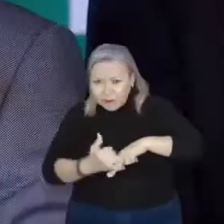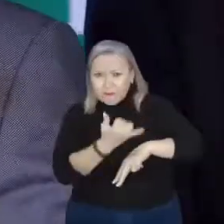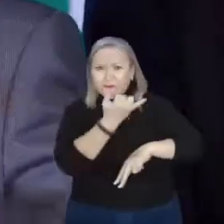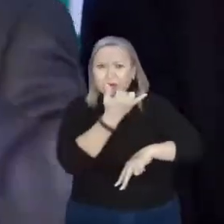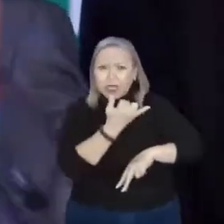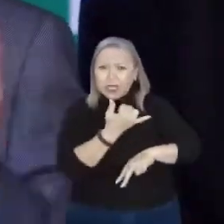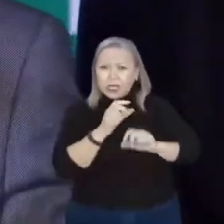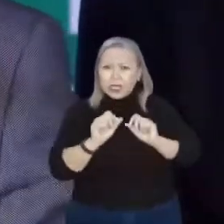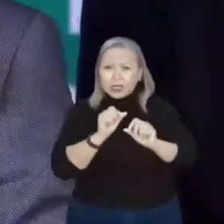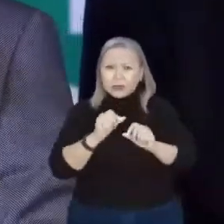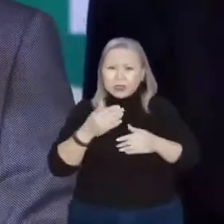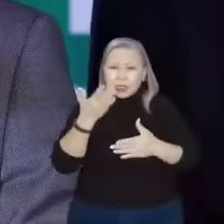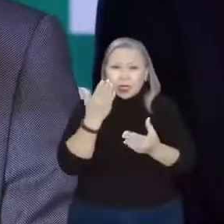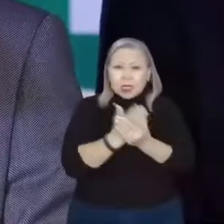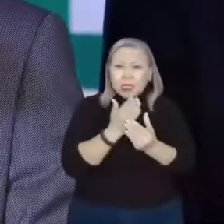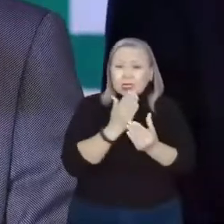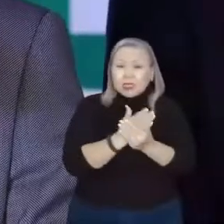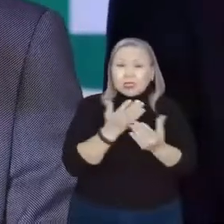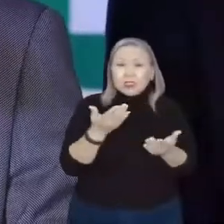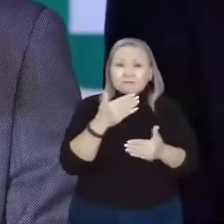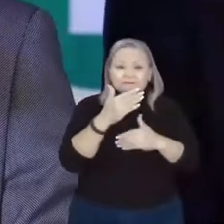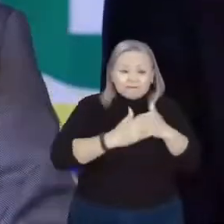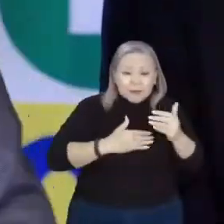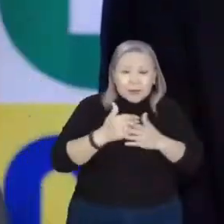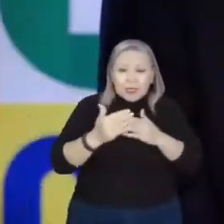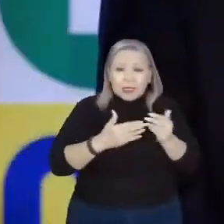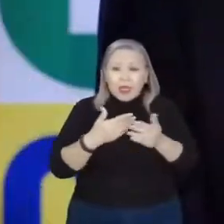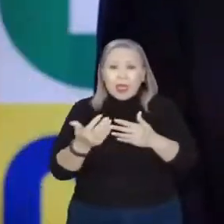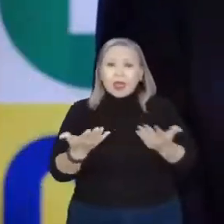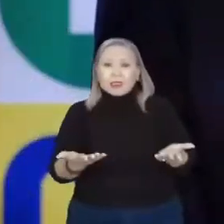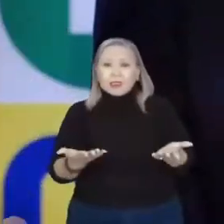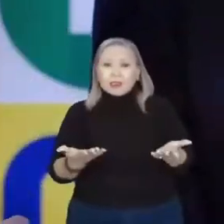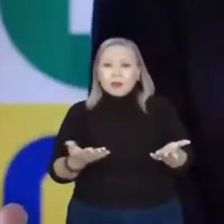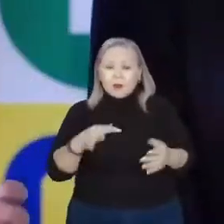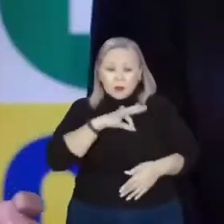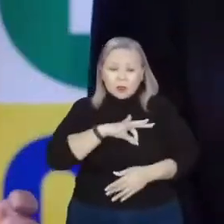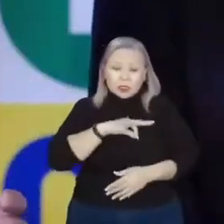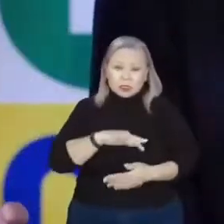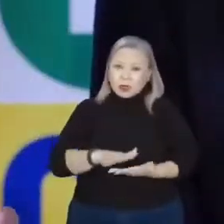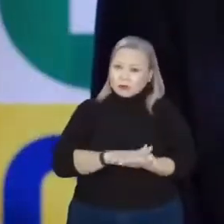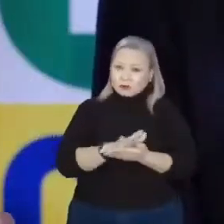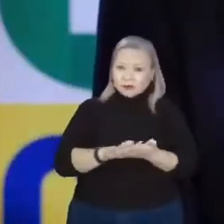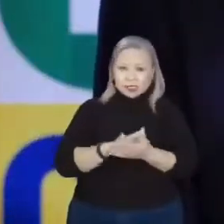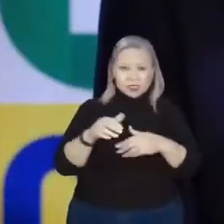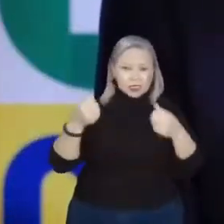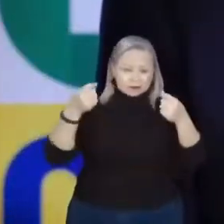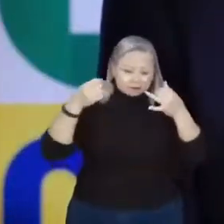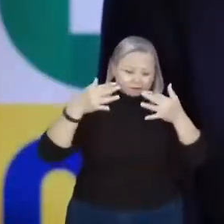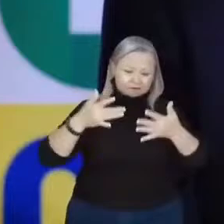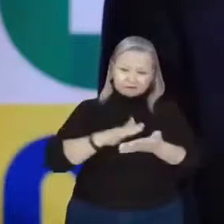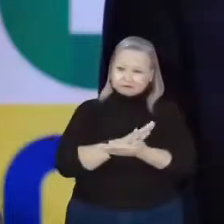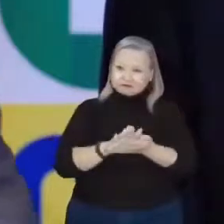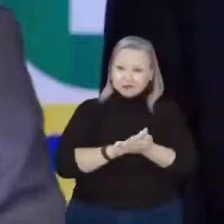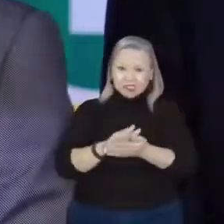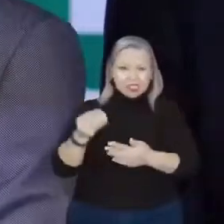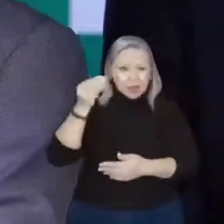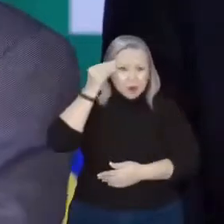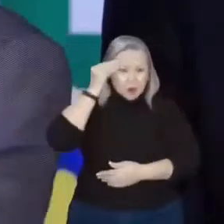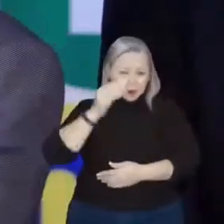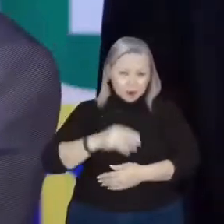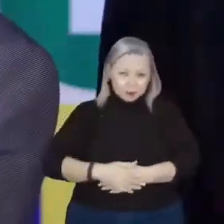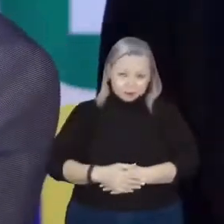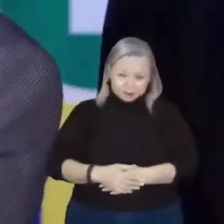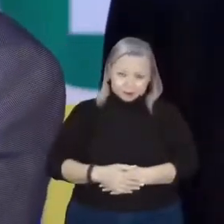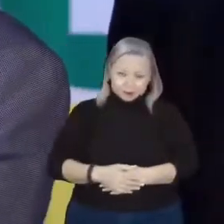ação policiais sem nenhuma explicação. E eu estou convencido que a questão da segurança pública nos estados não é